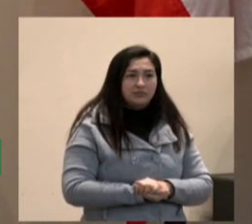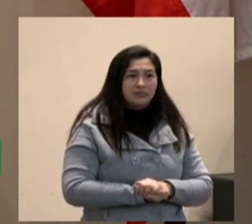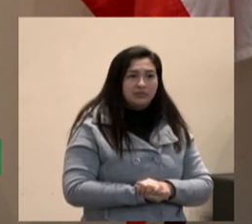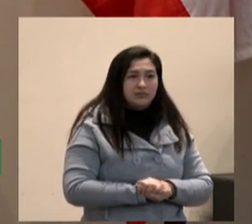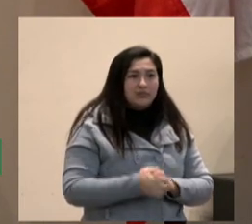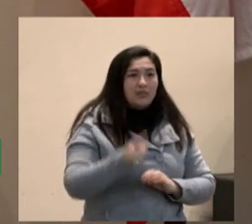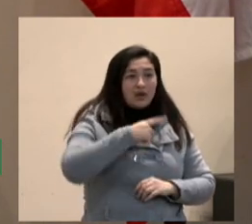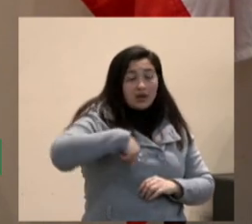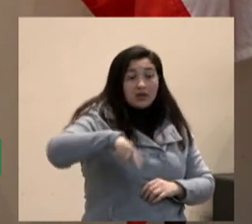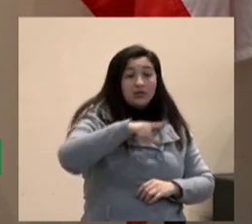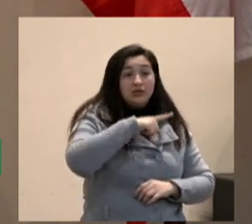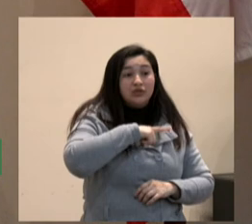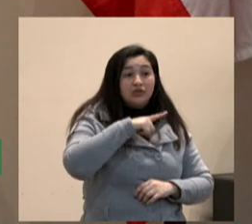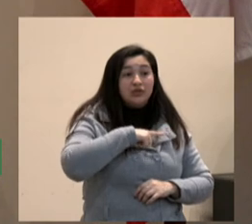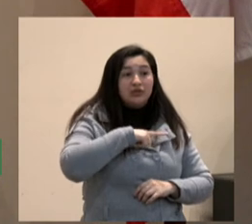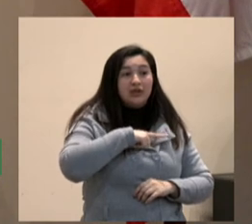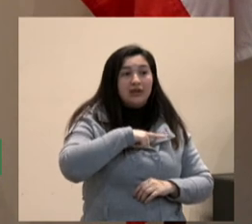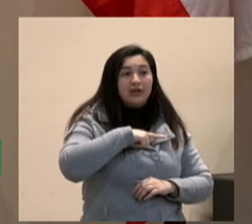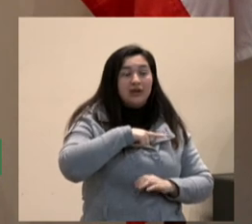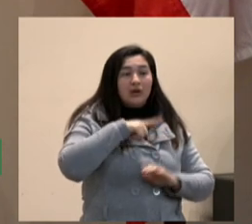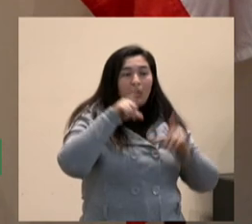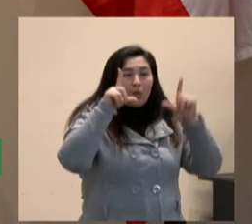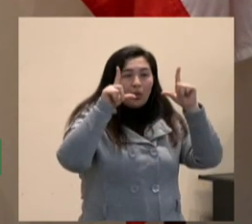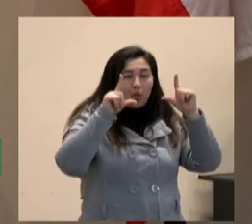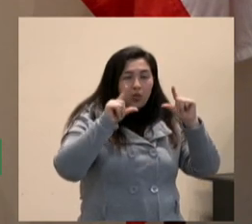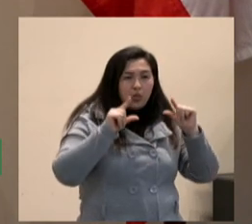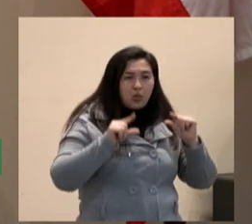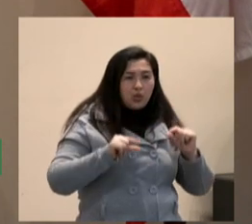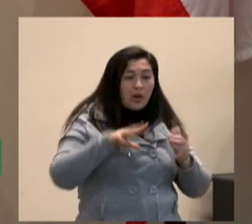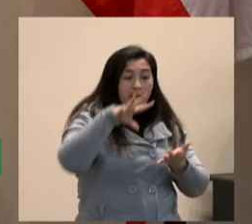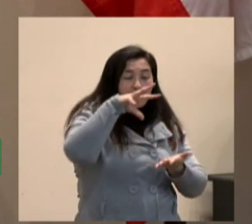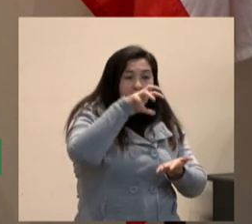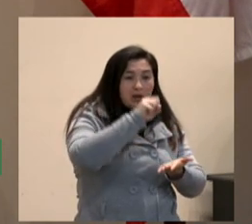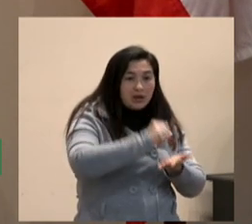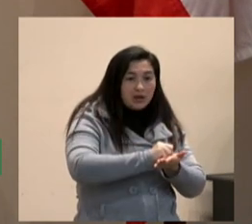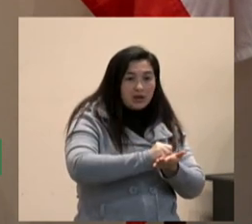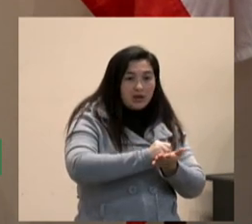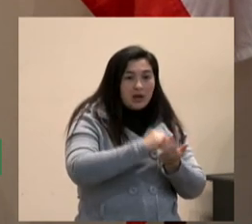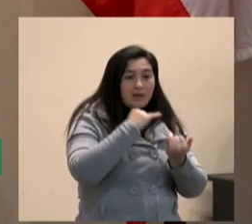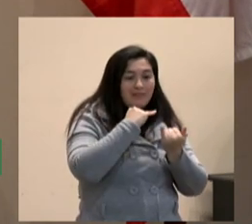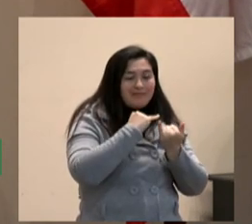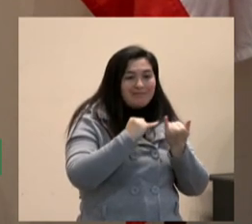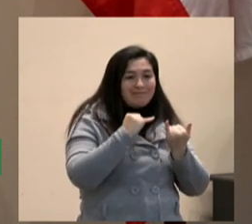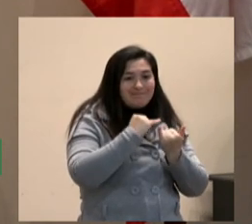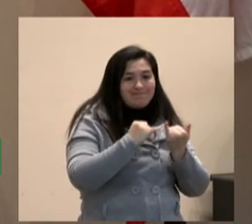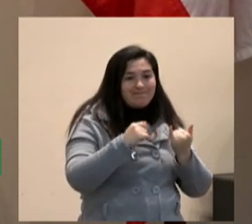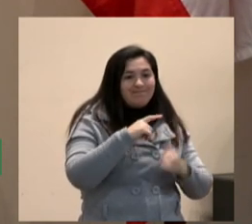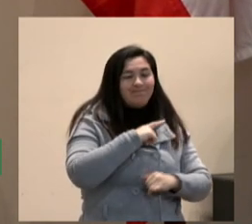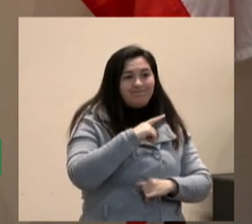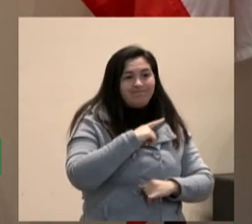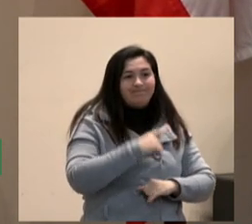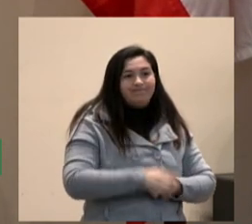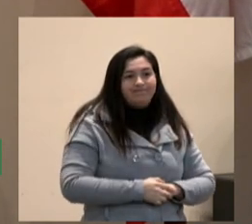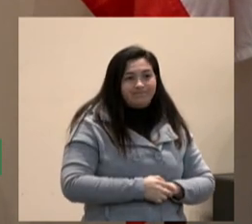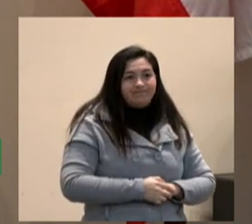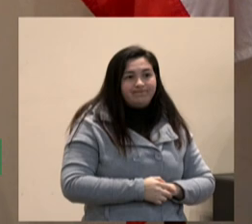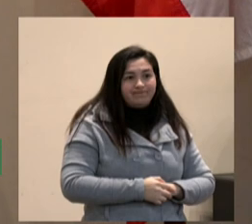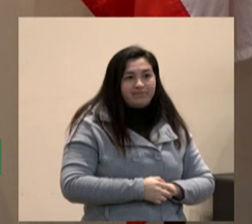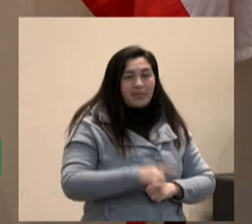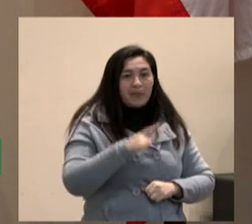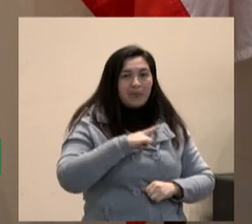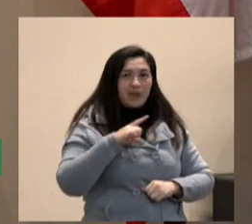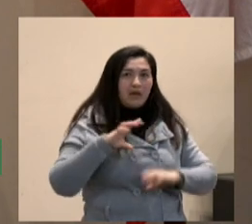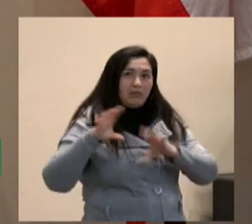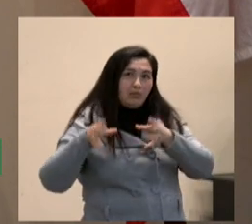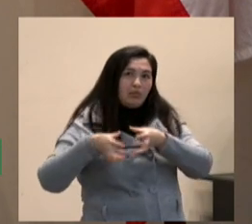Nós tivemos uma queda nas matrículas nos últimos 10 anos para metade. Nós saímos da casa de 6